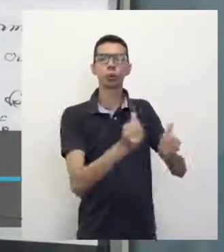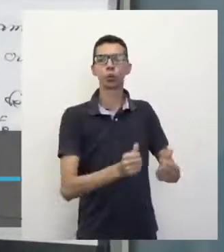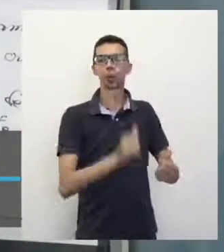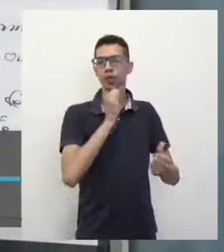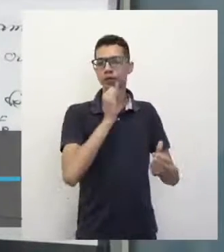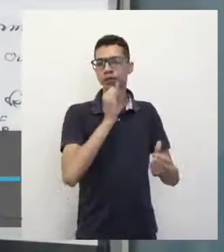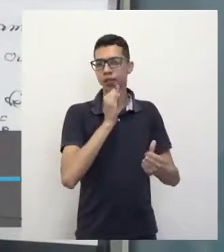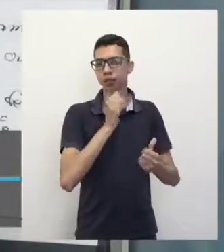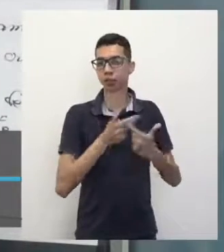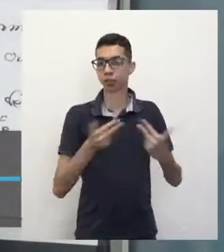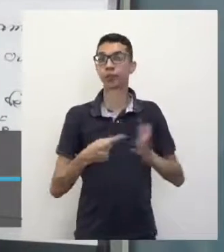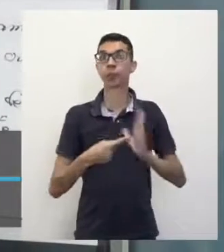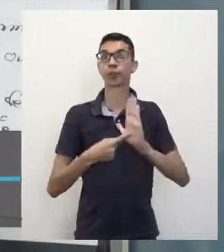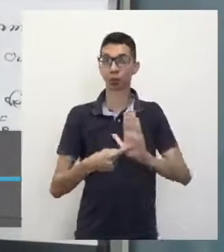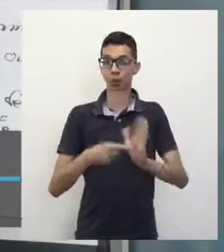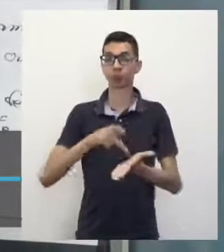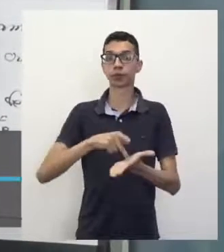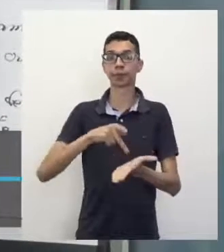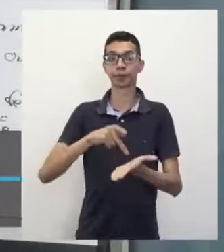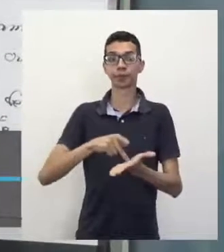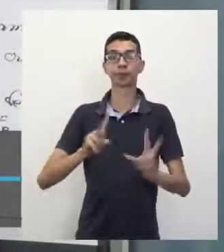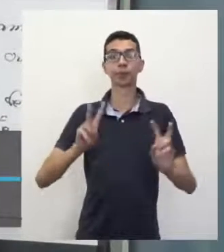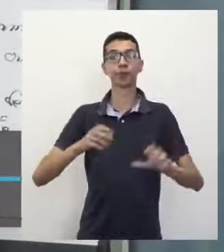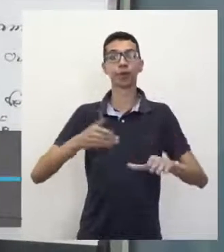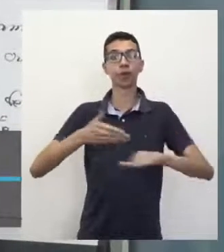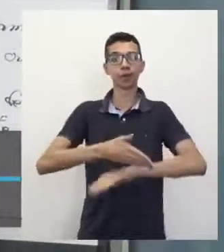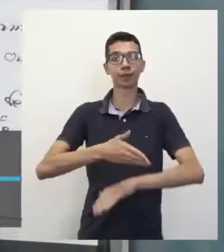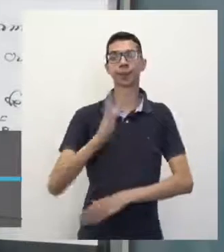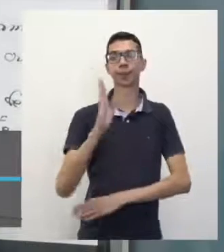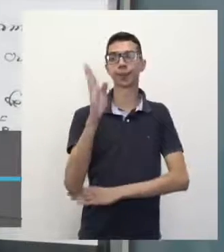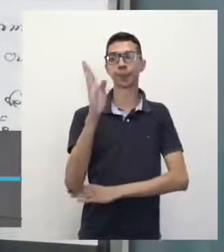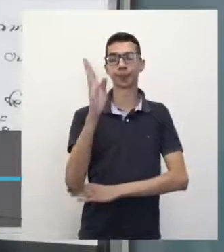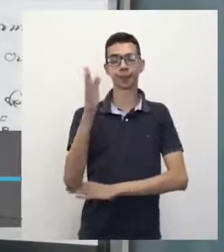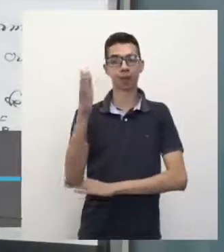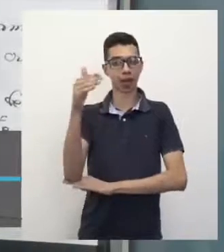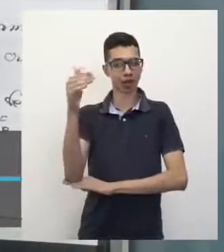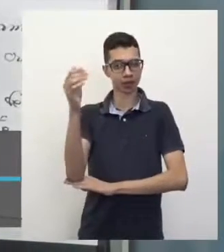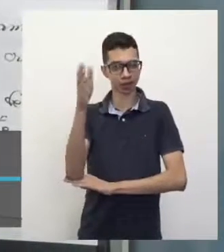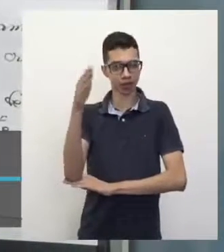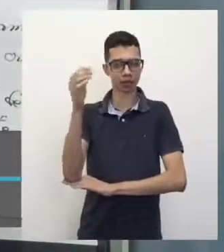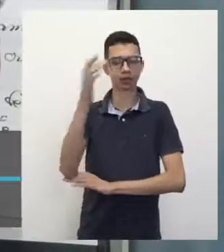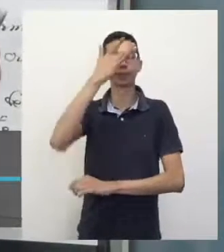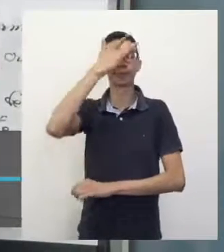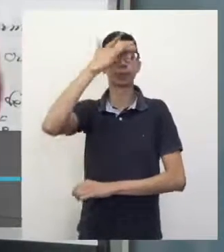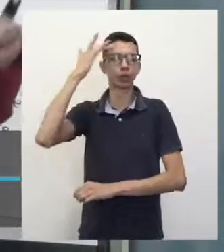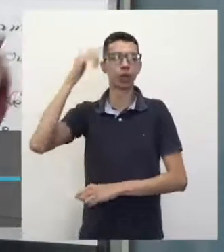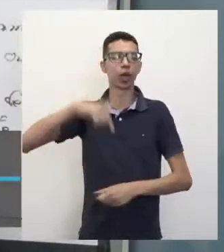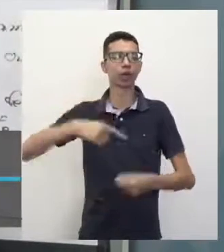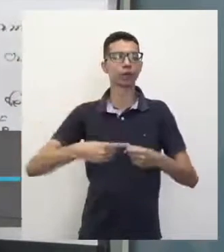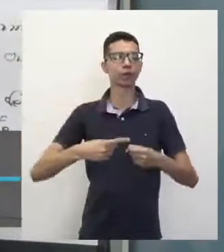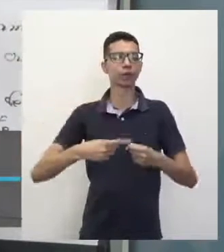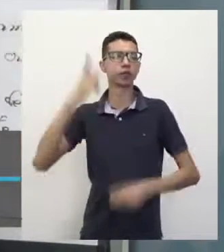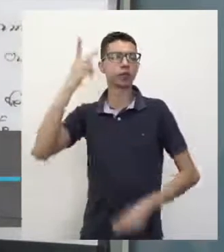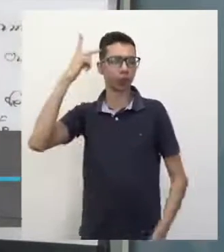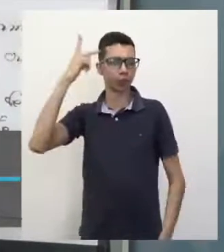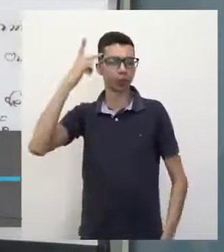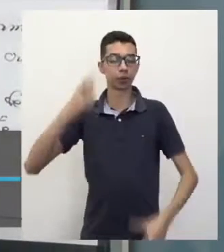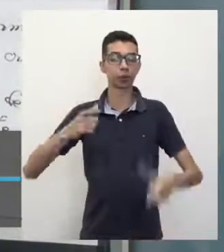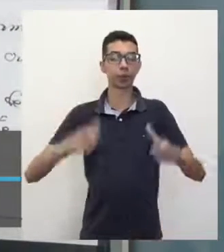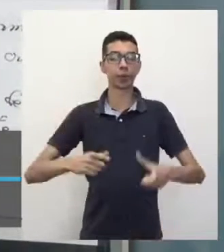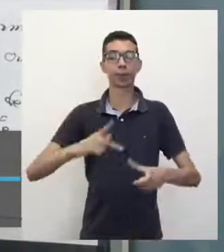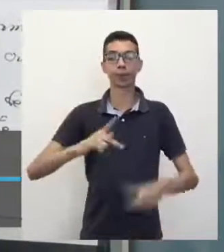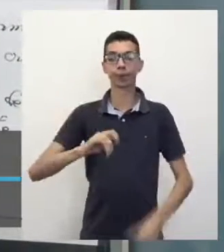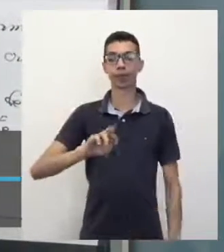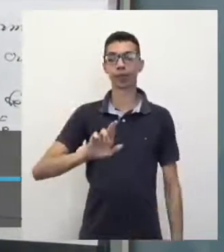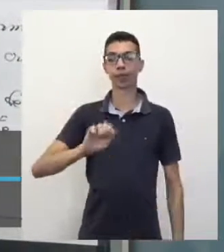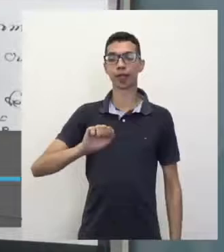justamente as entradas e bandeiras, né? Os bandeirantes que chegavam aqui, né, saíam aqui da vila de São Paulo do Piratininga,